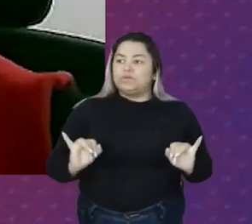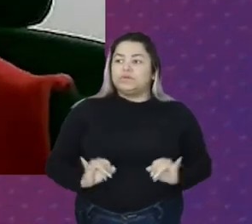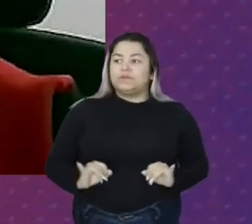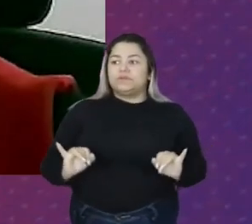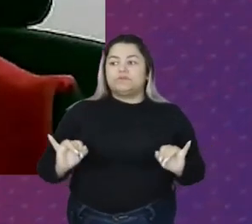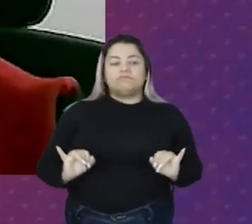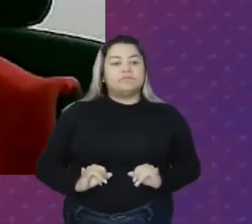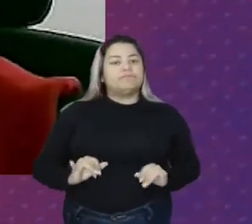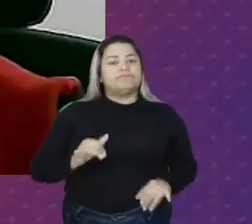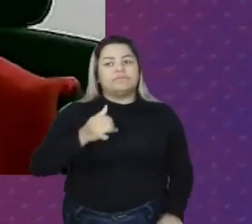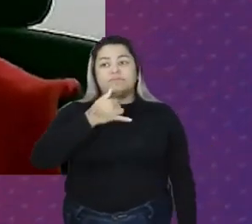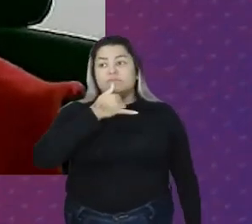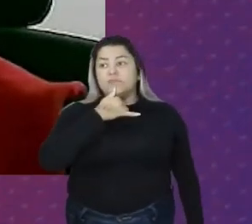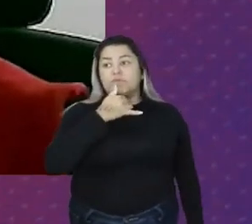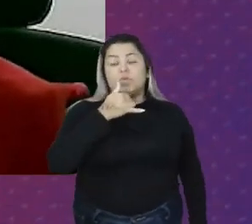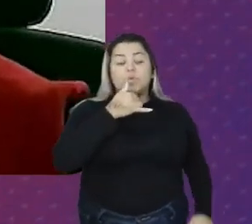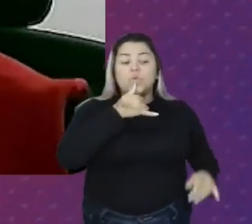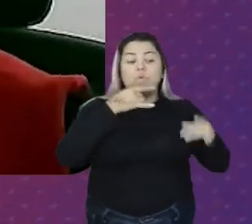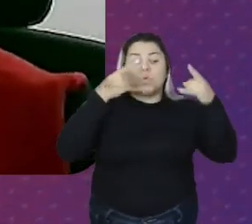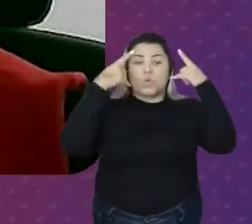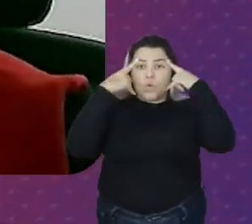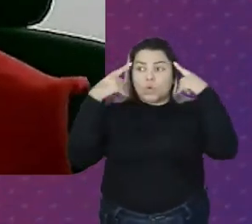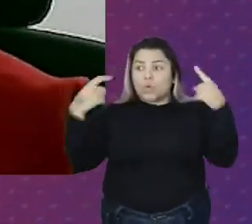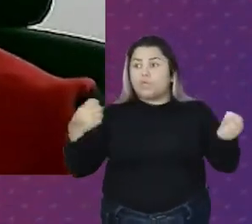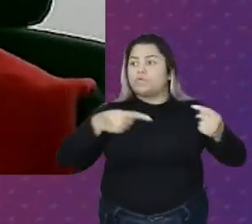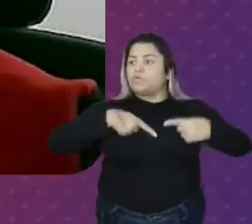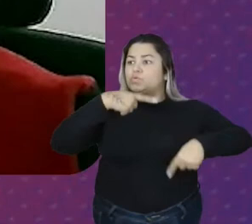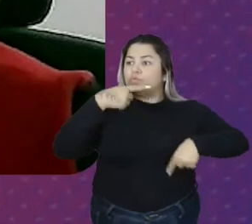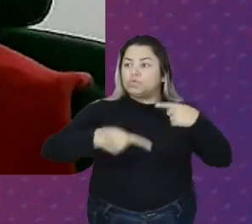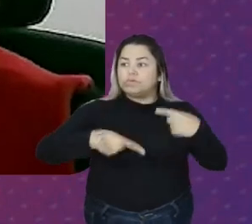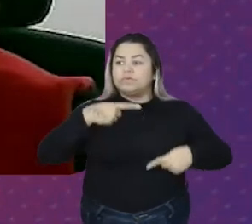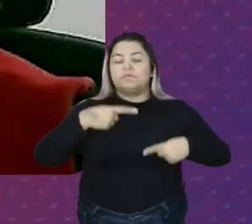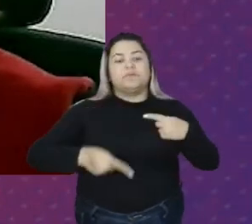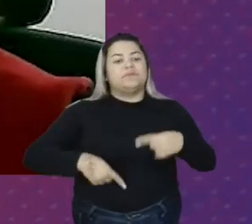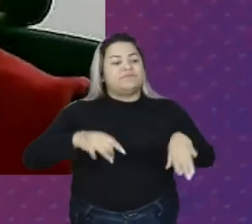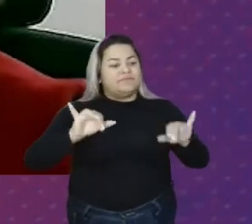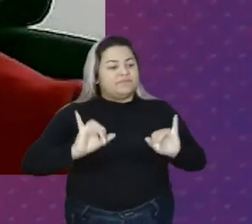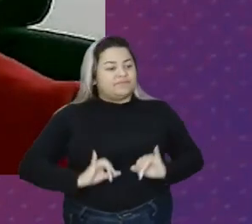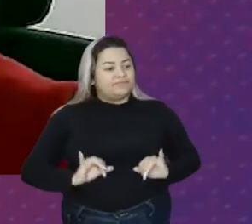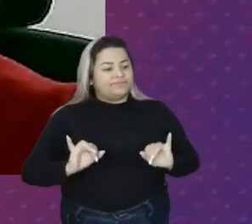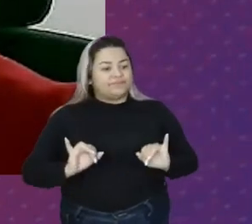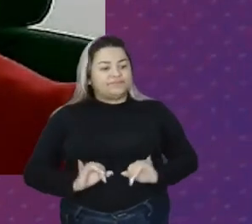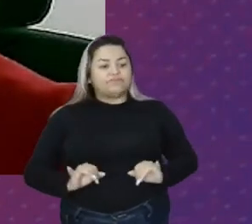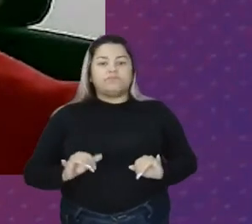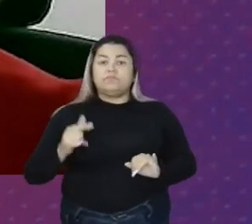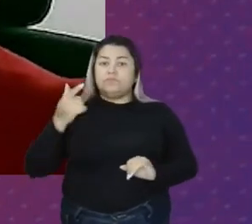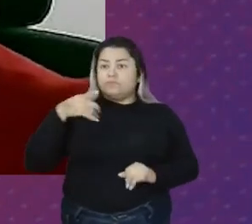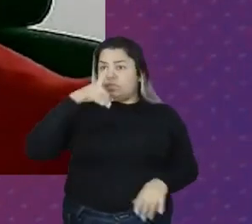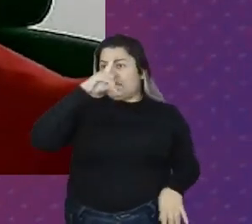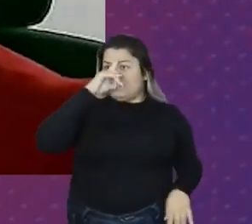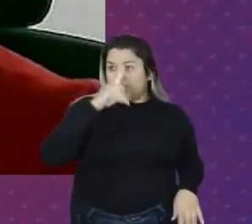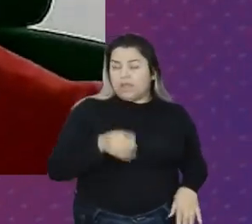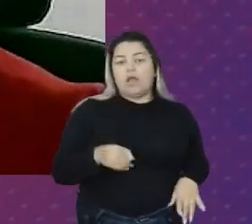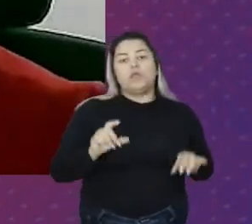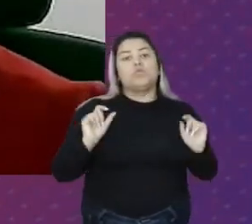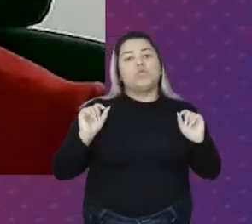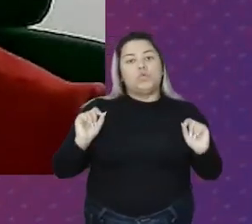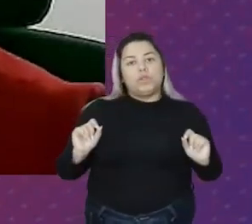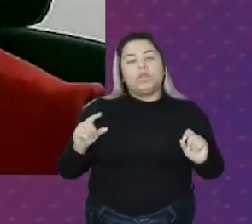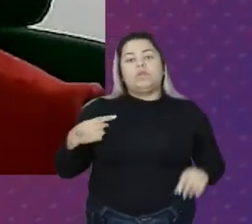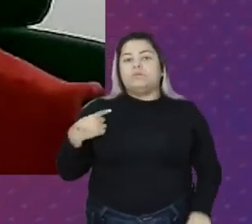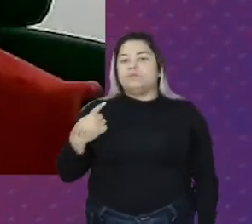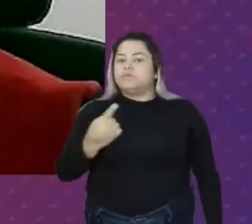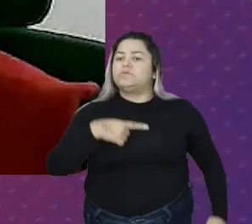perseguições, sofrendo violência política de gênero, sofrendo ameaças de cassação dos seus mandatos, é que o